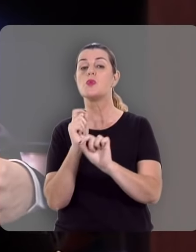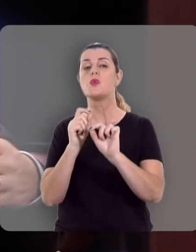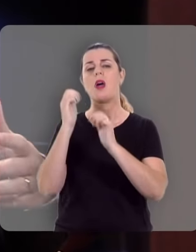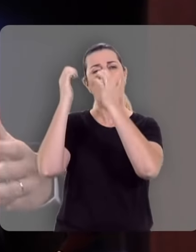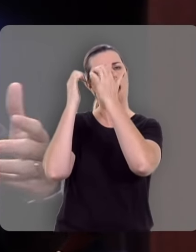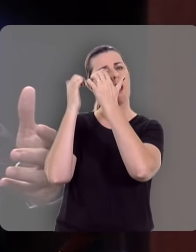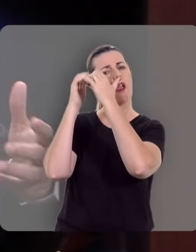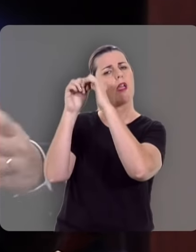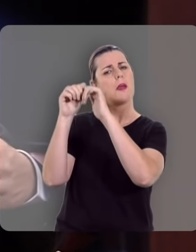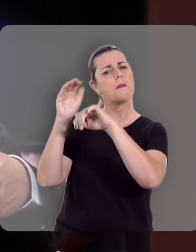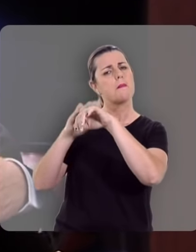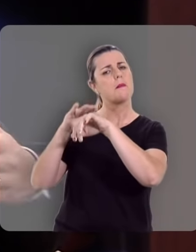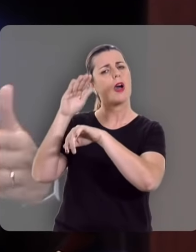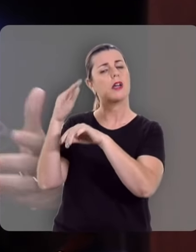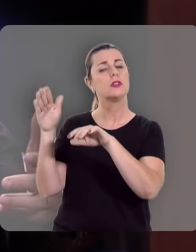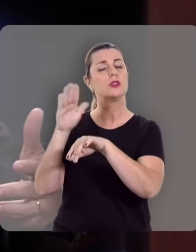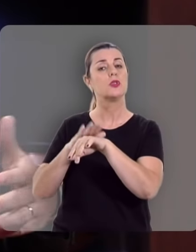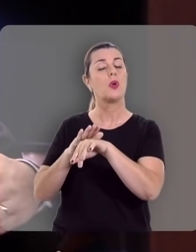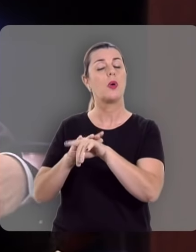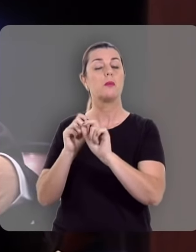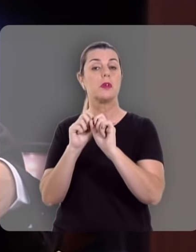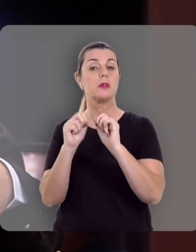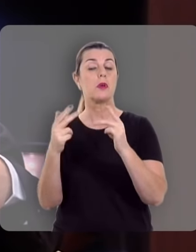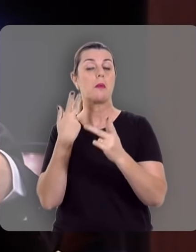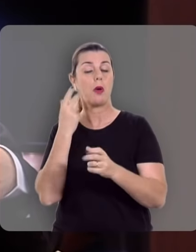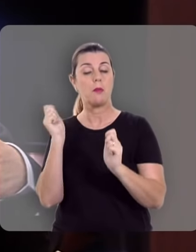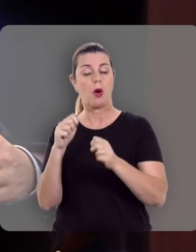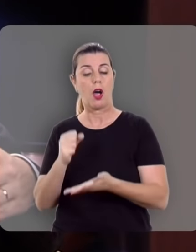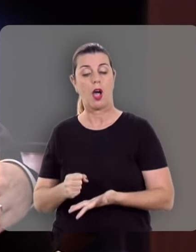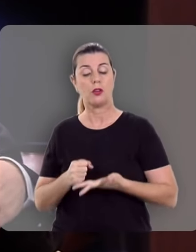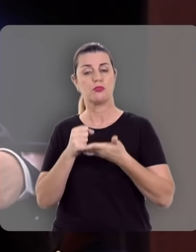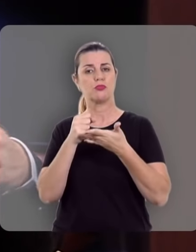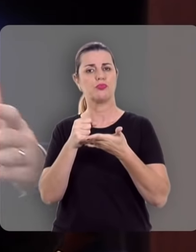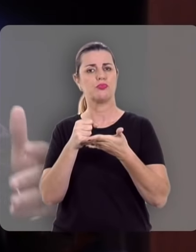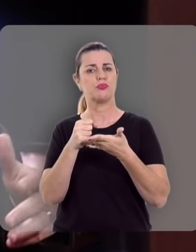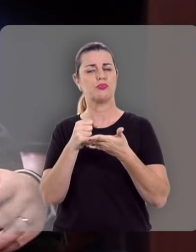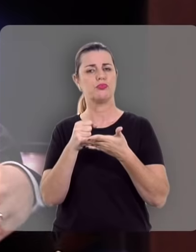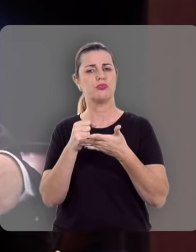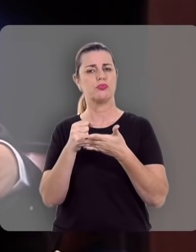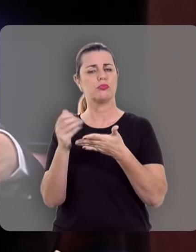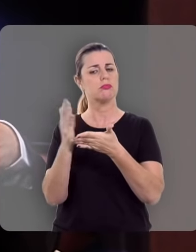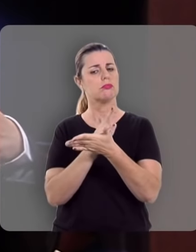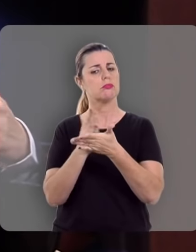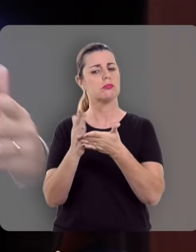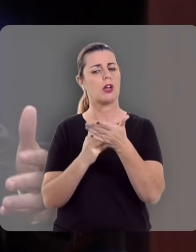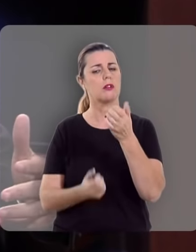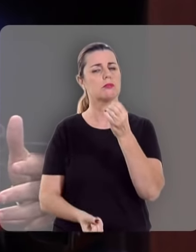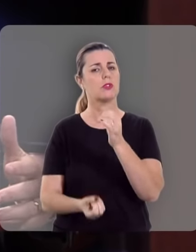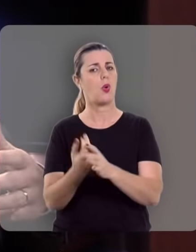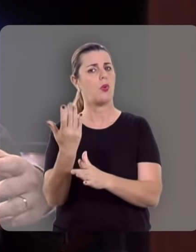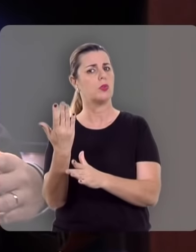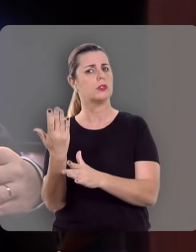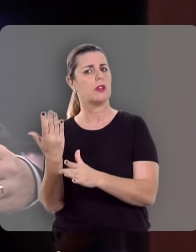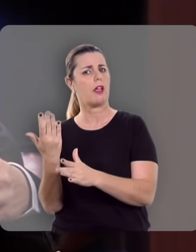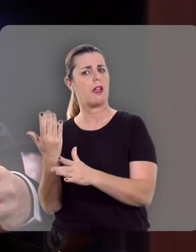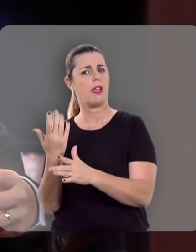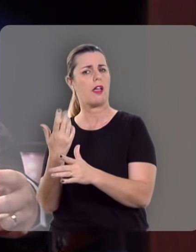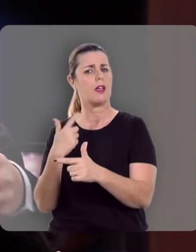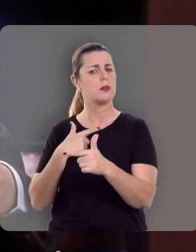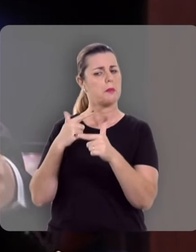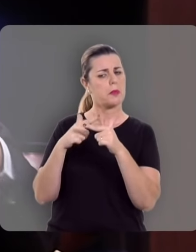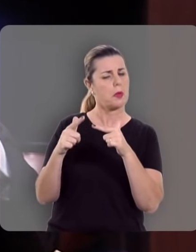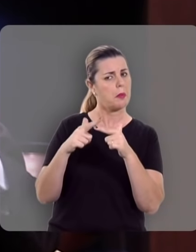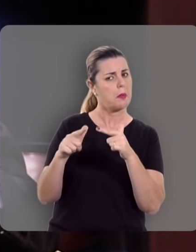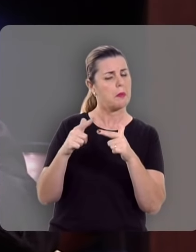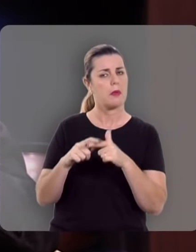pensar sobre algo que possa auxiliá-lo em meio a algumas demandas, algumas adversidades. E